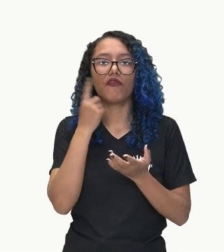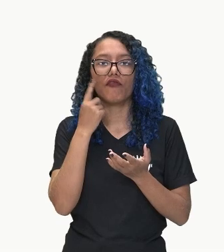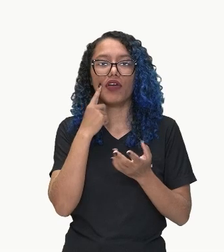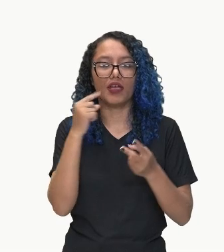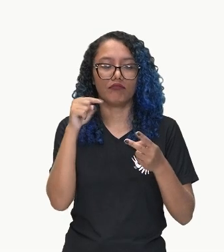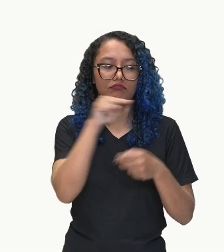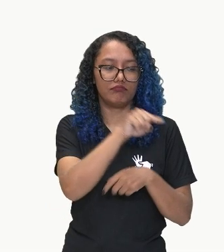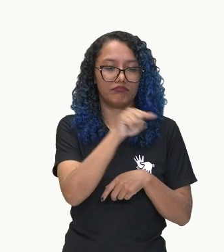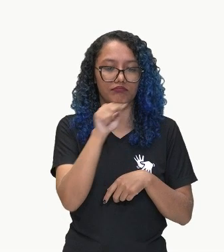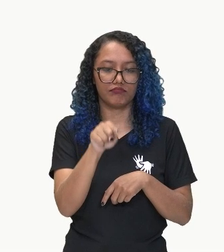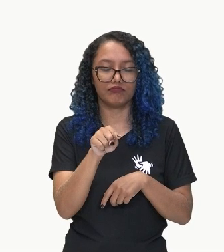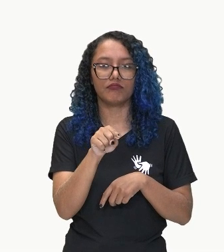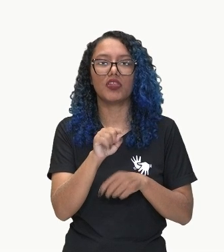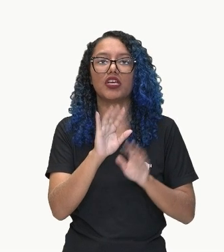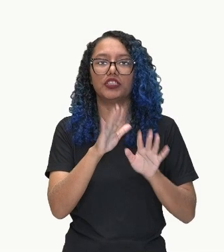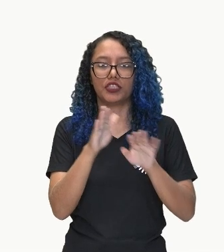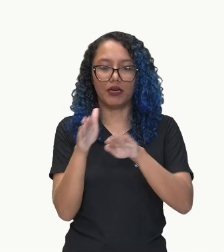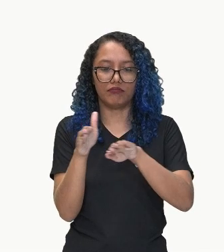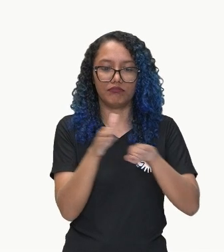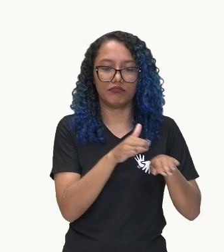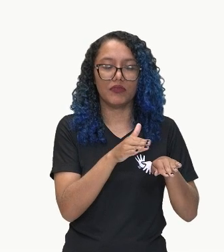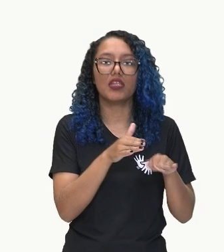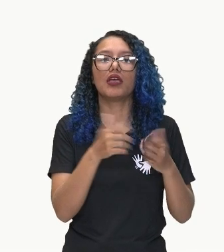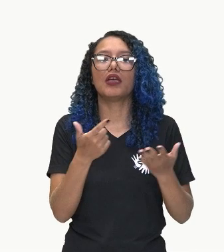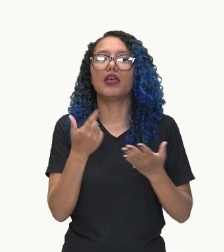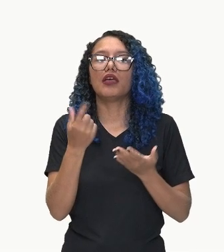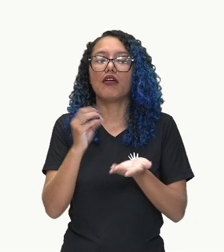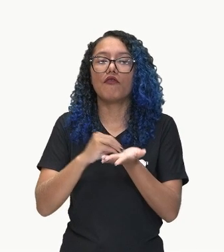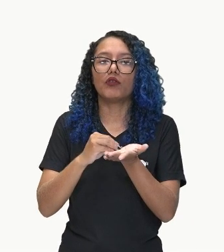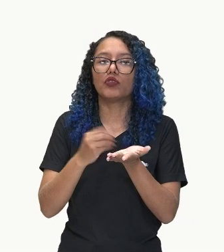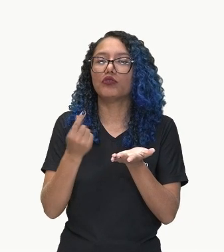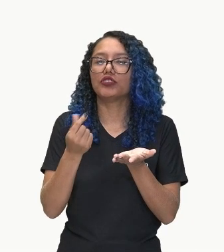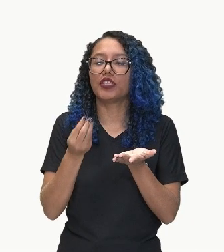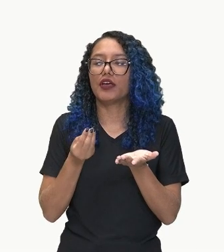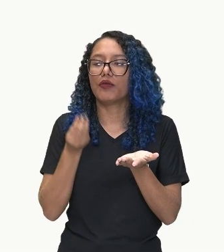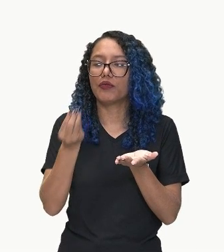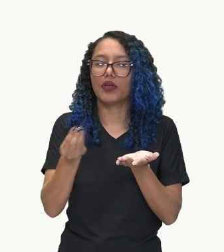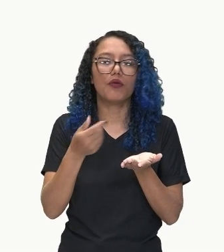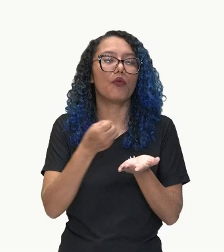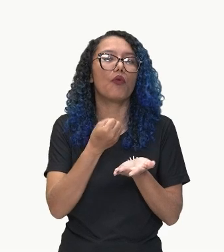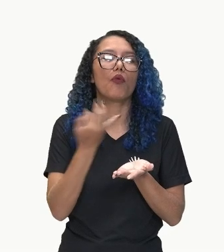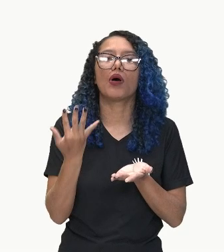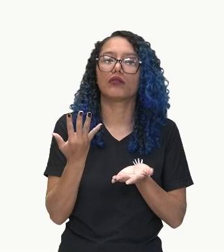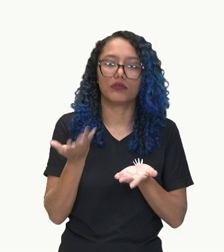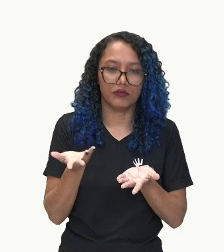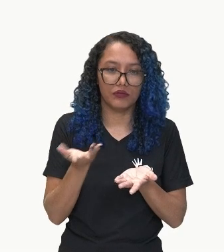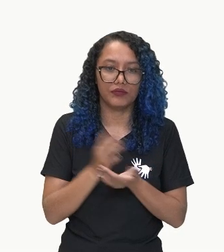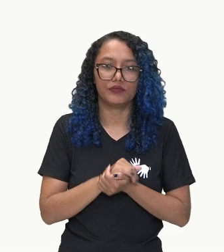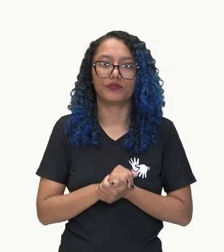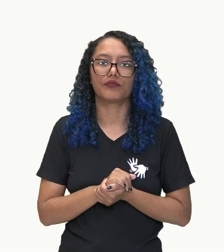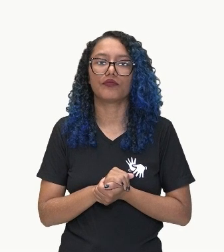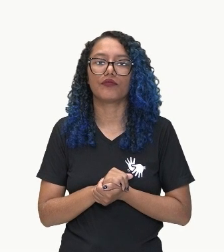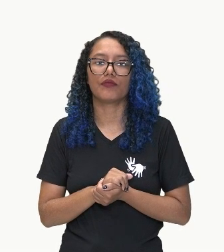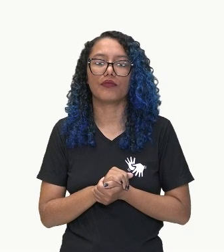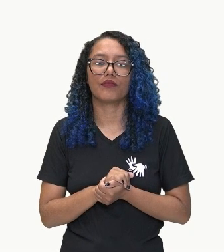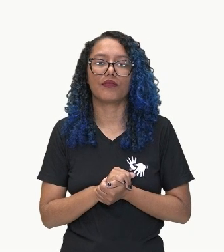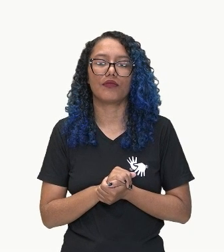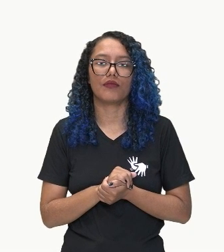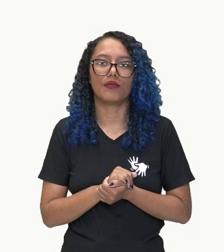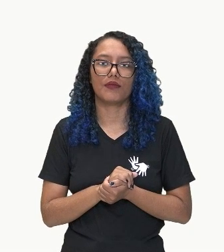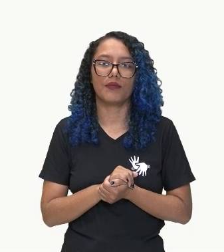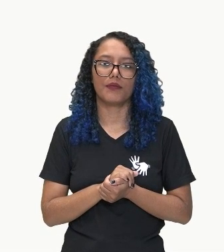é? E o que restasse ia ficar para Bianca? Pois bem, dos R$100, a Bianca recebeu